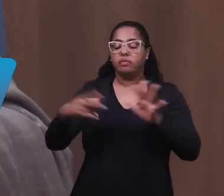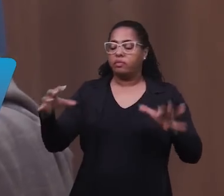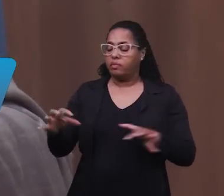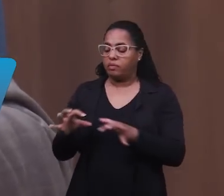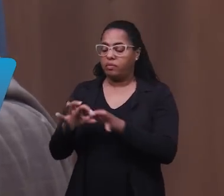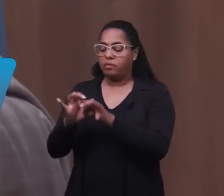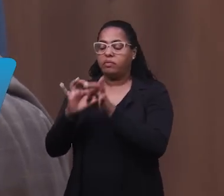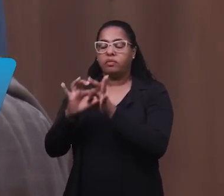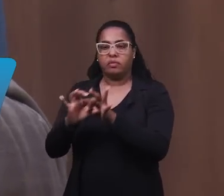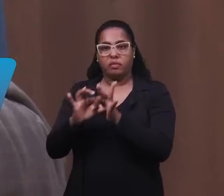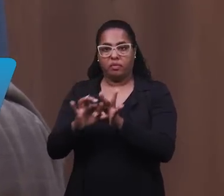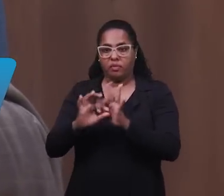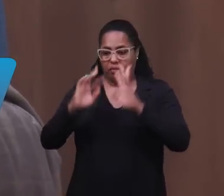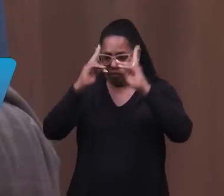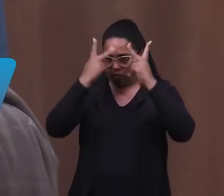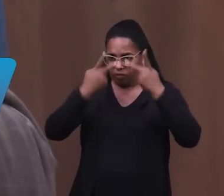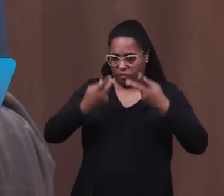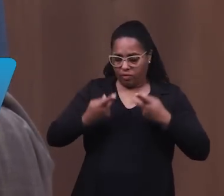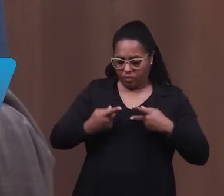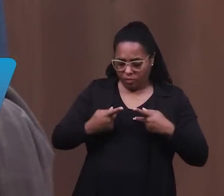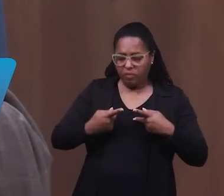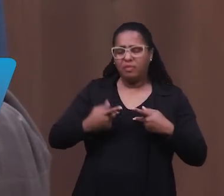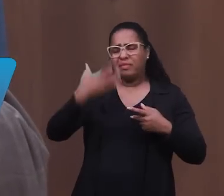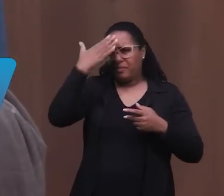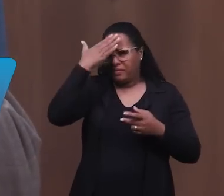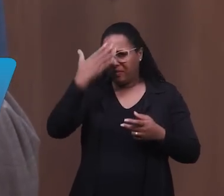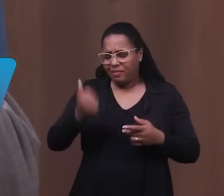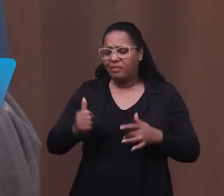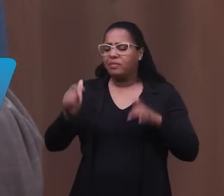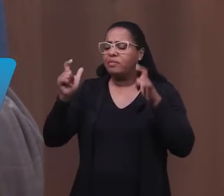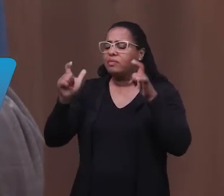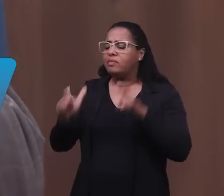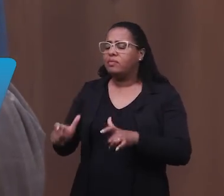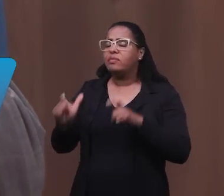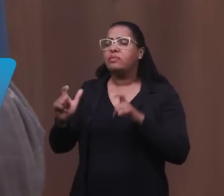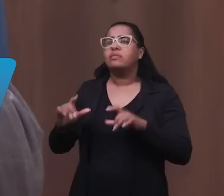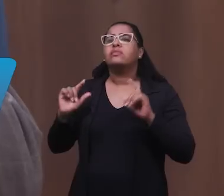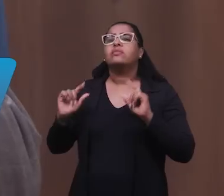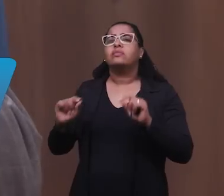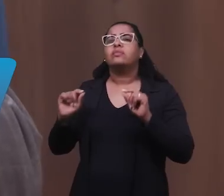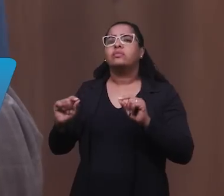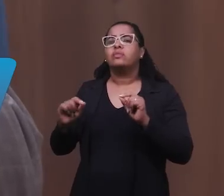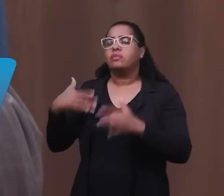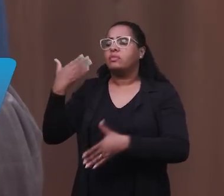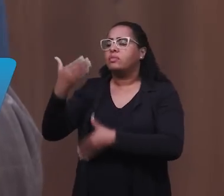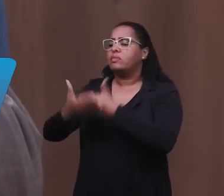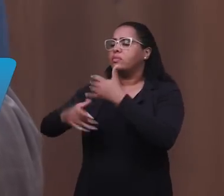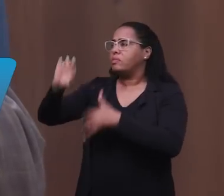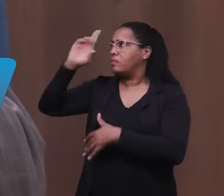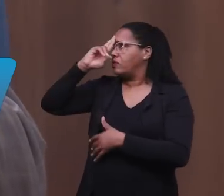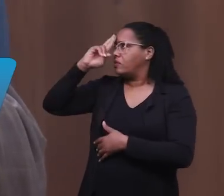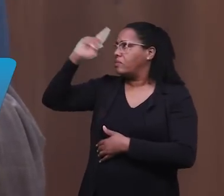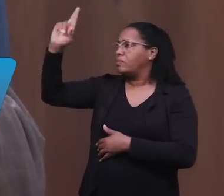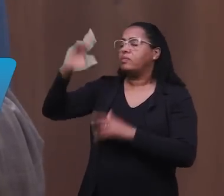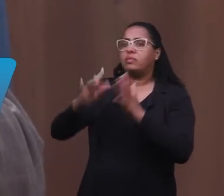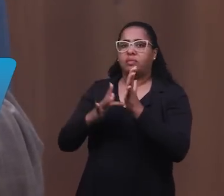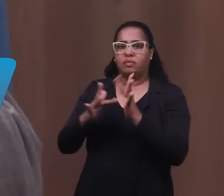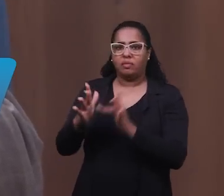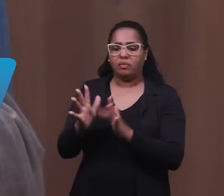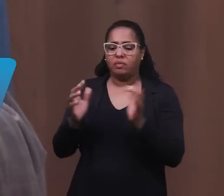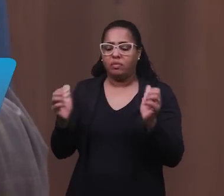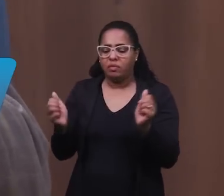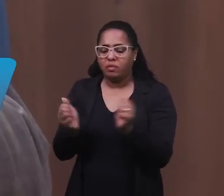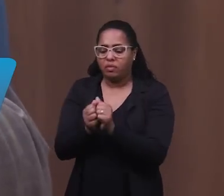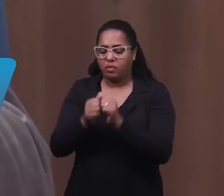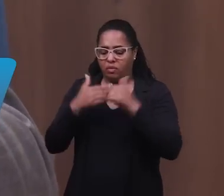do encontro, o homem sabe que o lugar que ele tem que ficar é na câmara daquela que o gerou, que